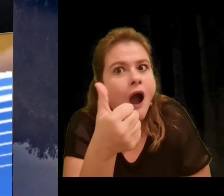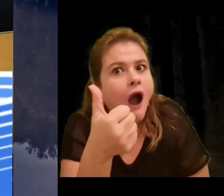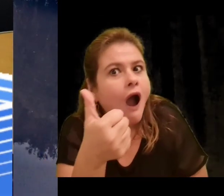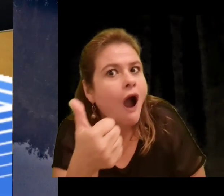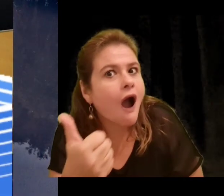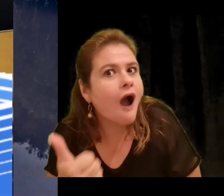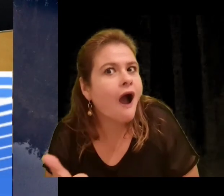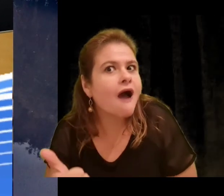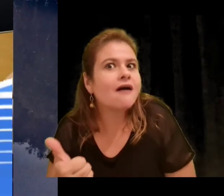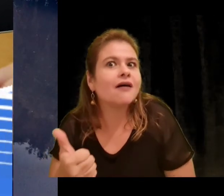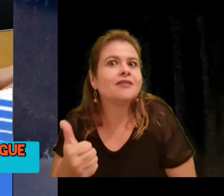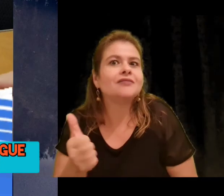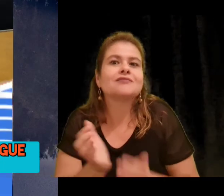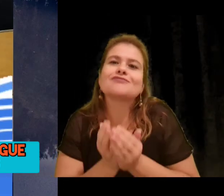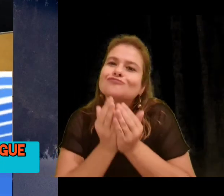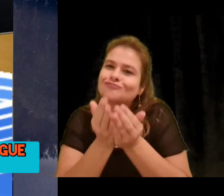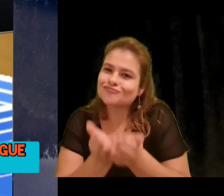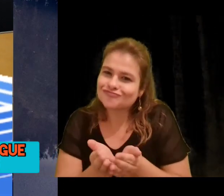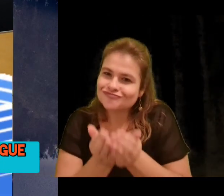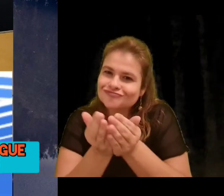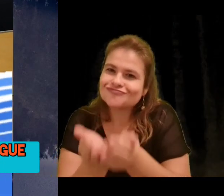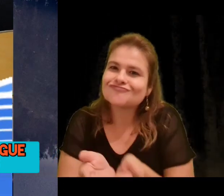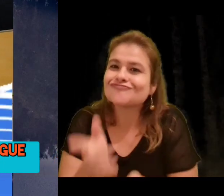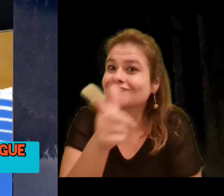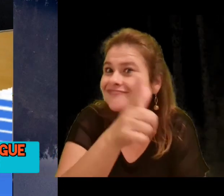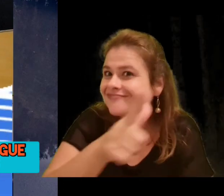Mas não virou